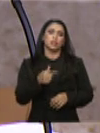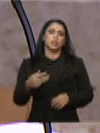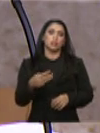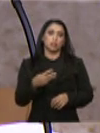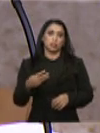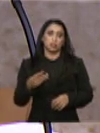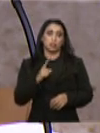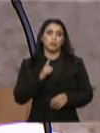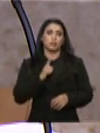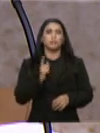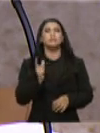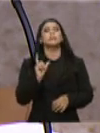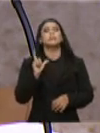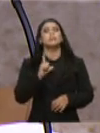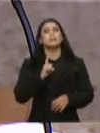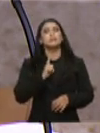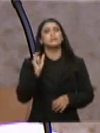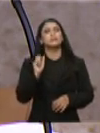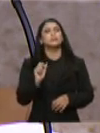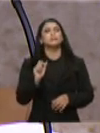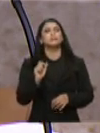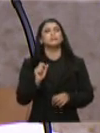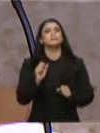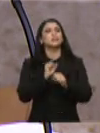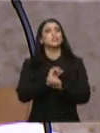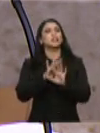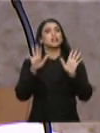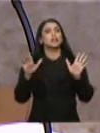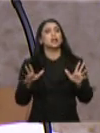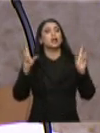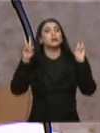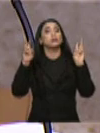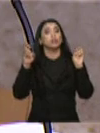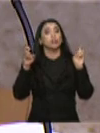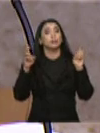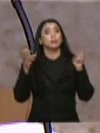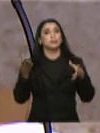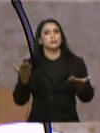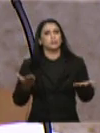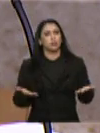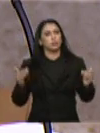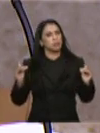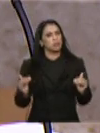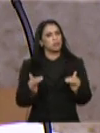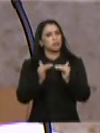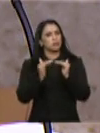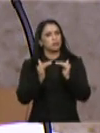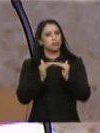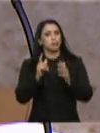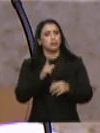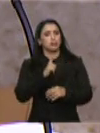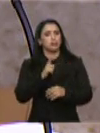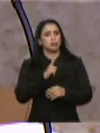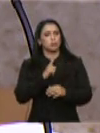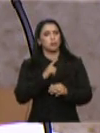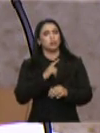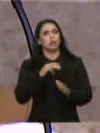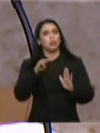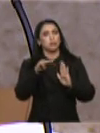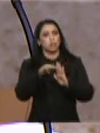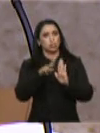1973 ajudaram a aclarar e definir o tema. Nessa linha, lembro a medida